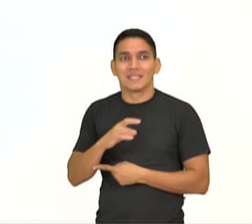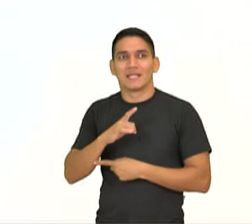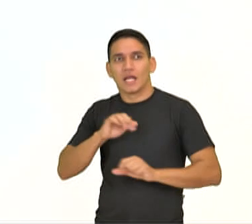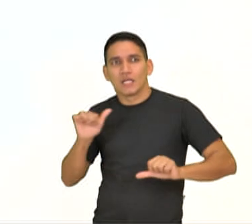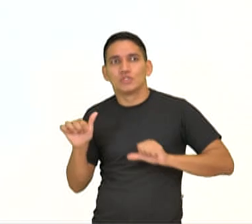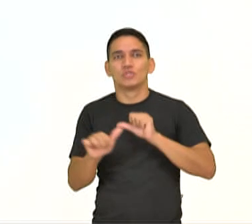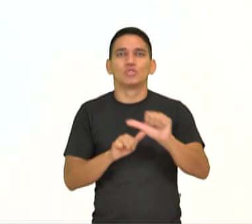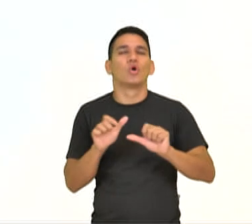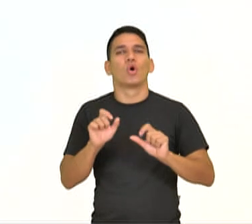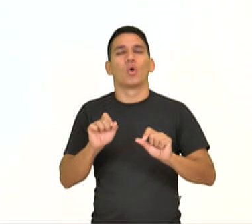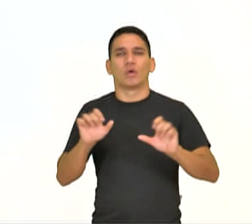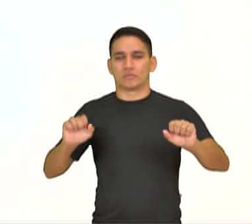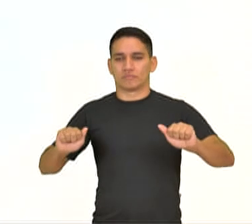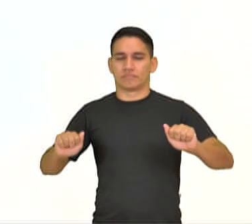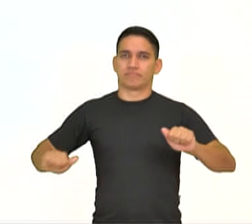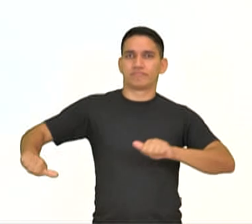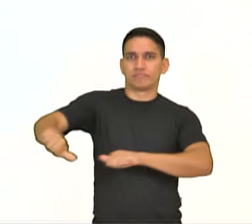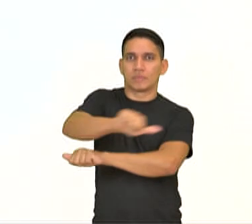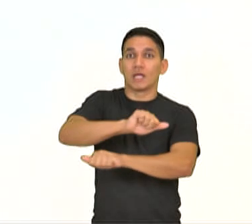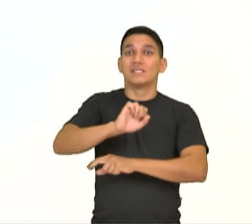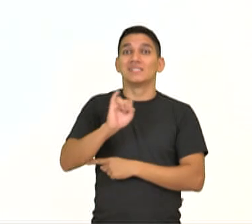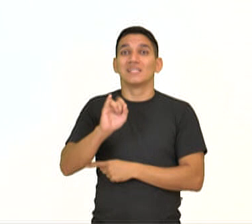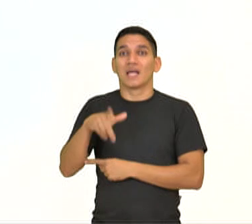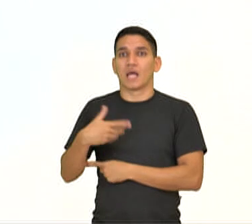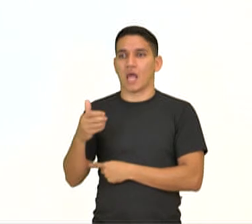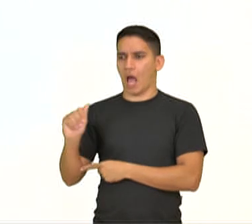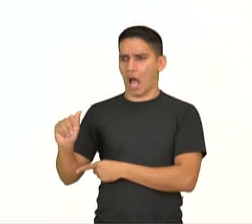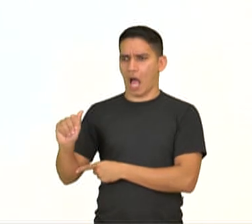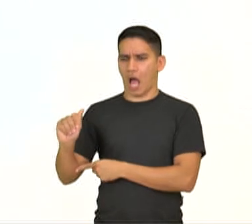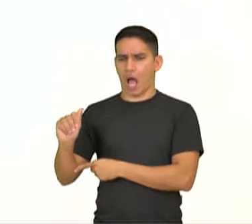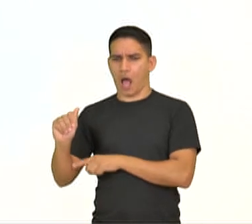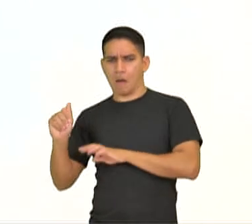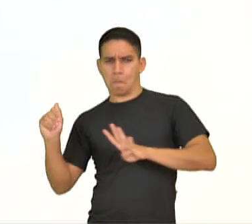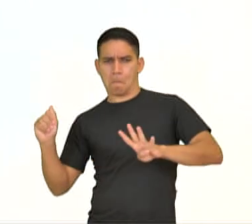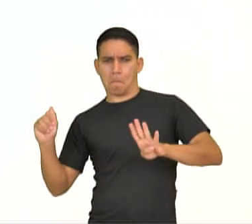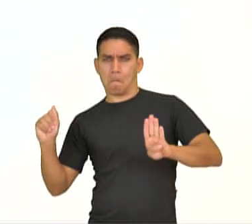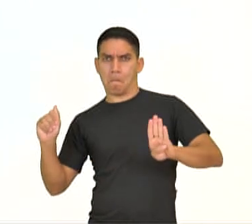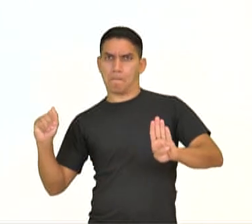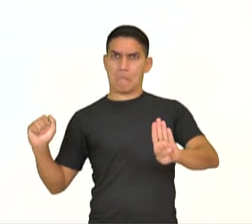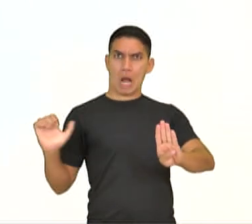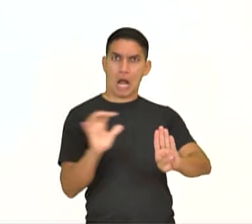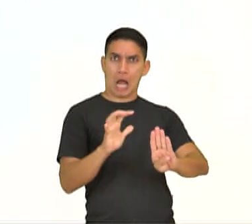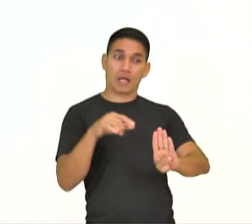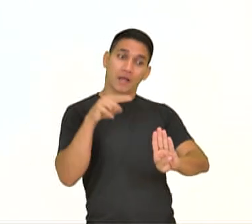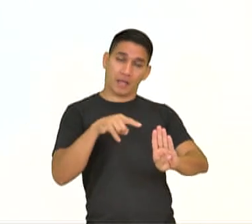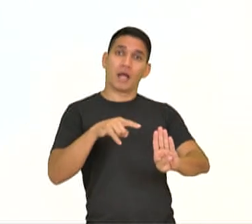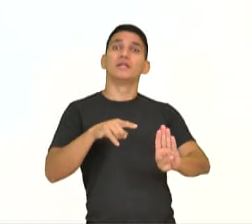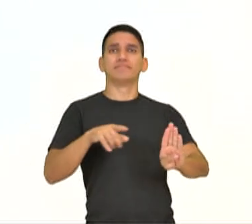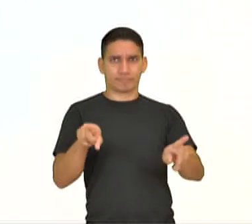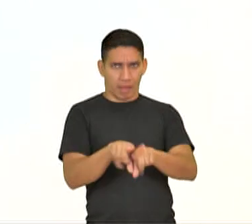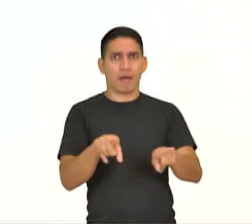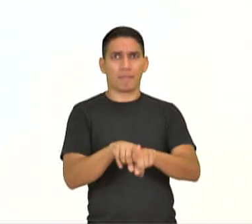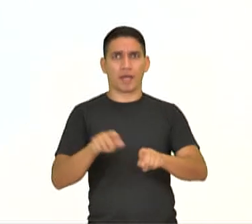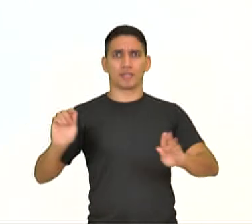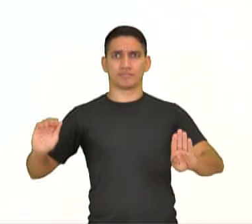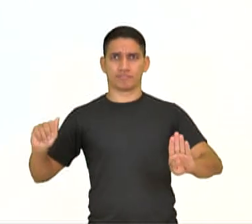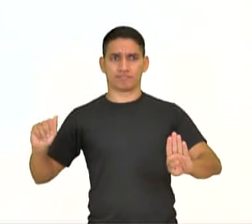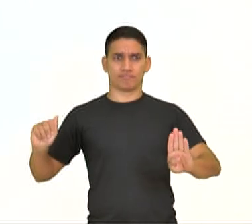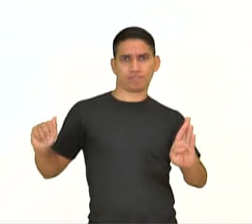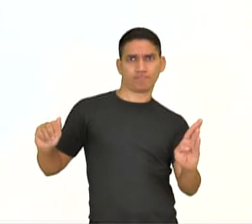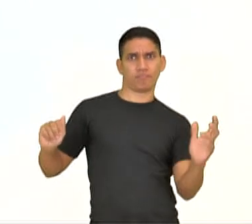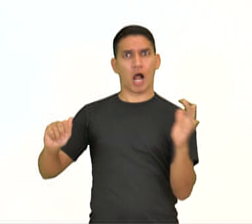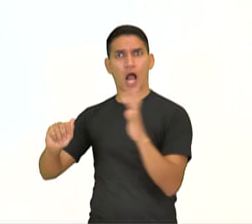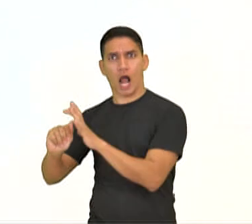né, a carga de prova. Então, se A aplica uma força em B, B aplica uma força em A. Lei da ação e